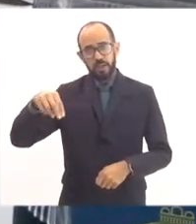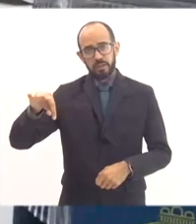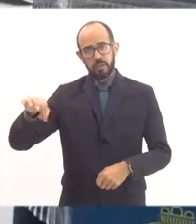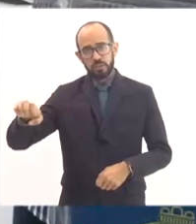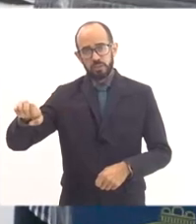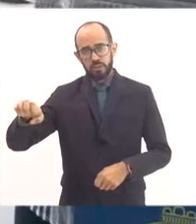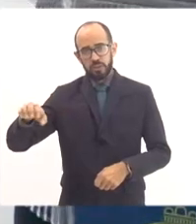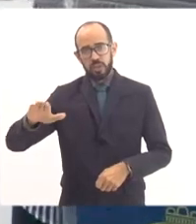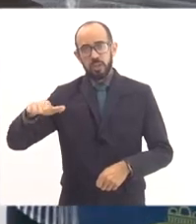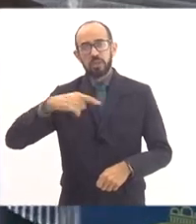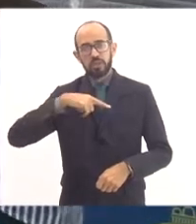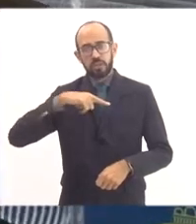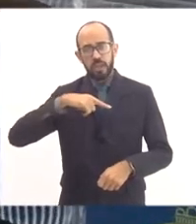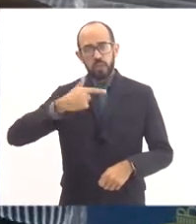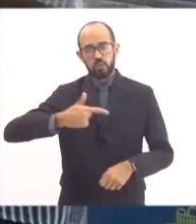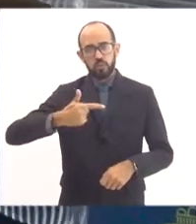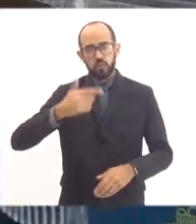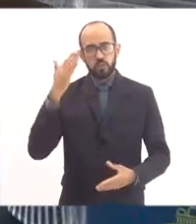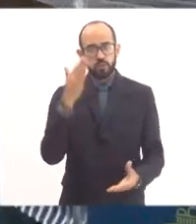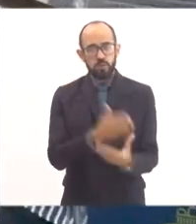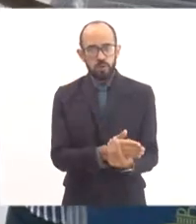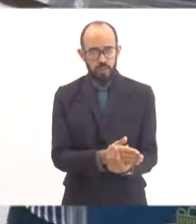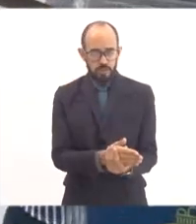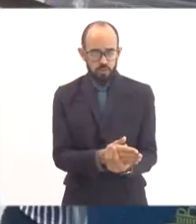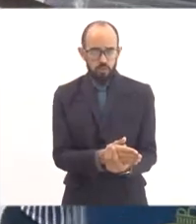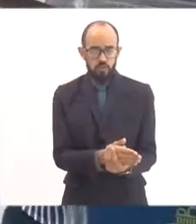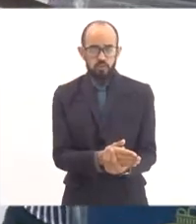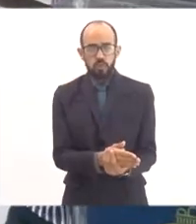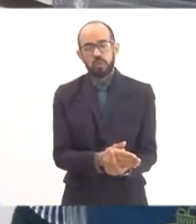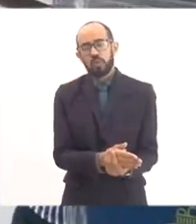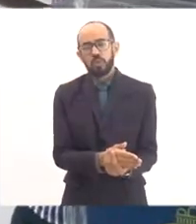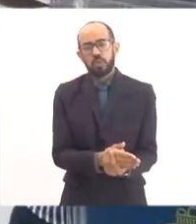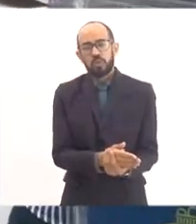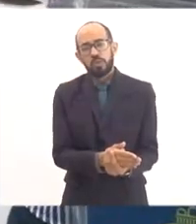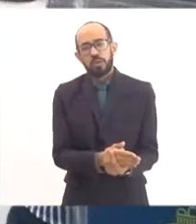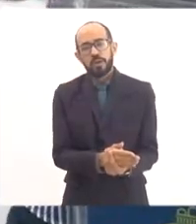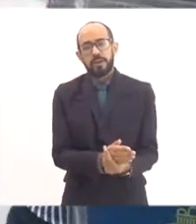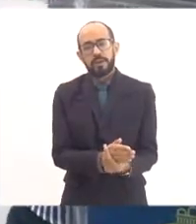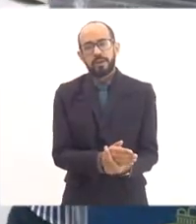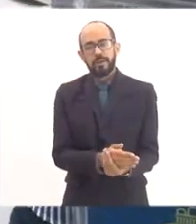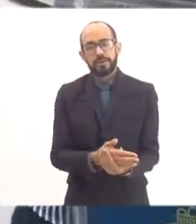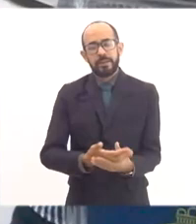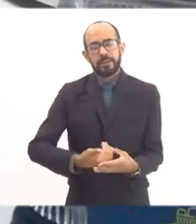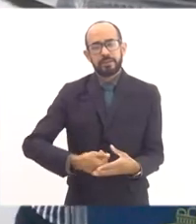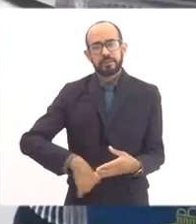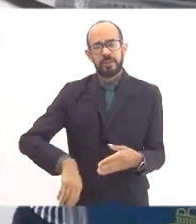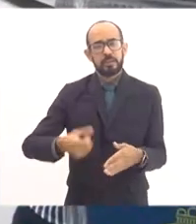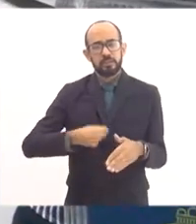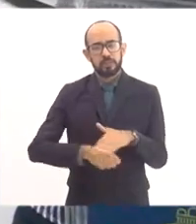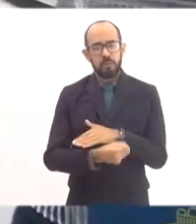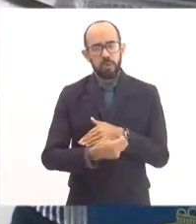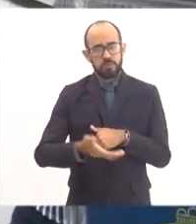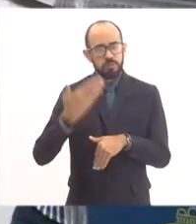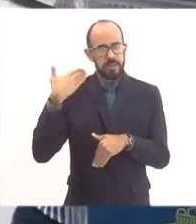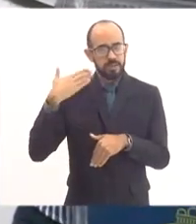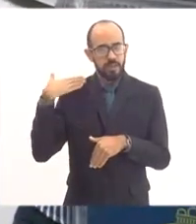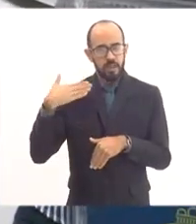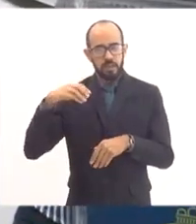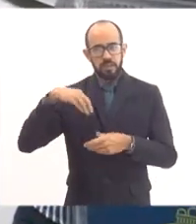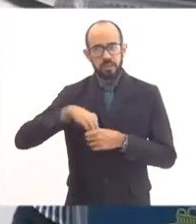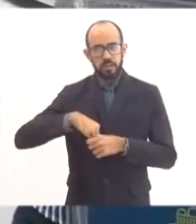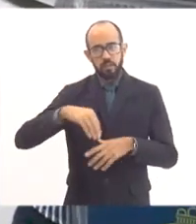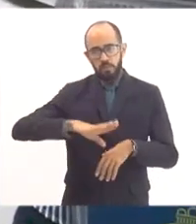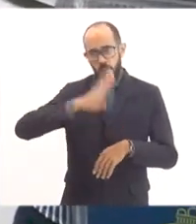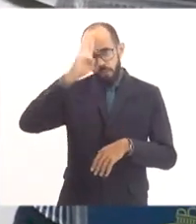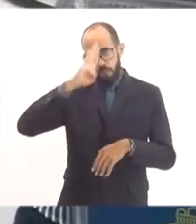processo administrativo, um SEI, desde a gestão passada, dentro do Corpo de Bombeiro, e